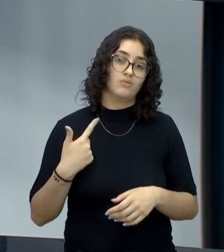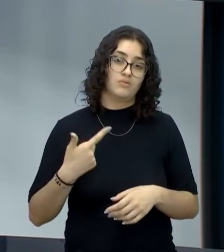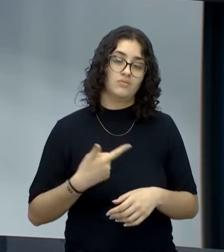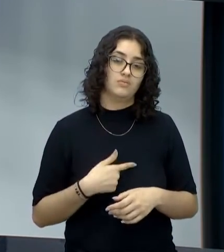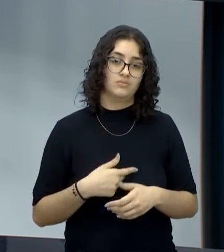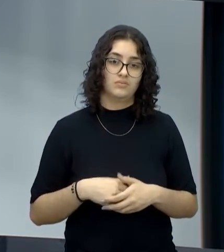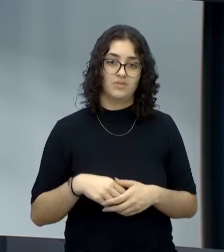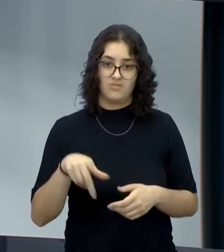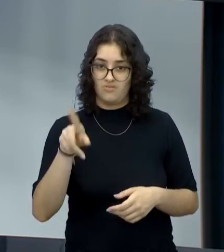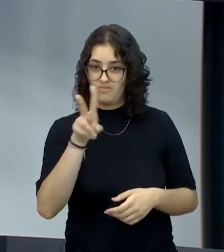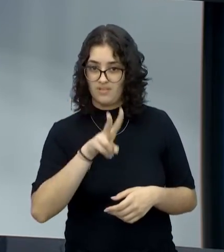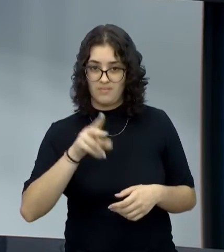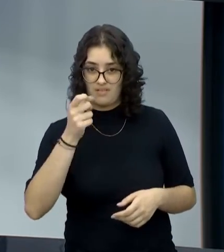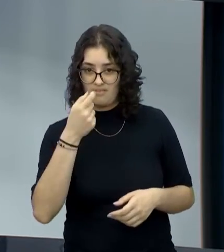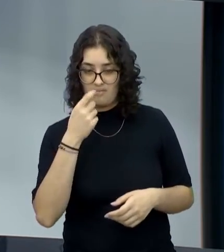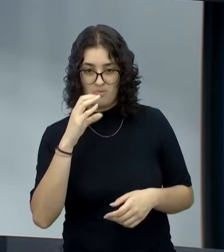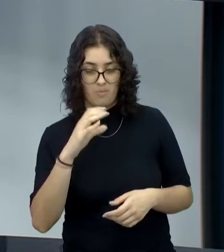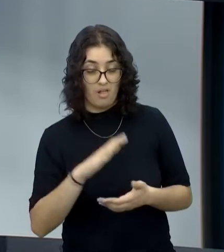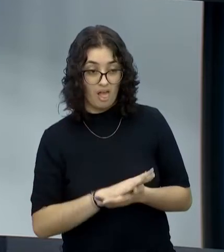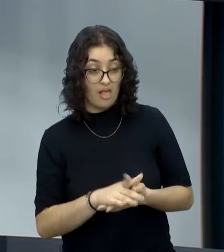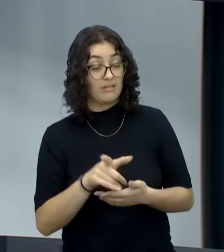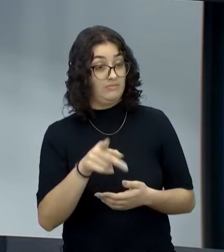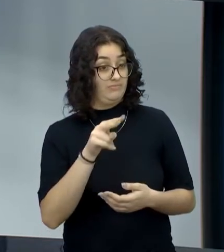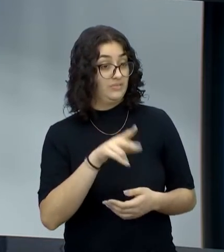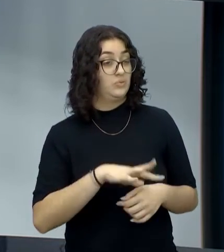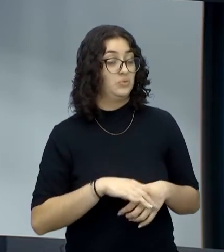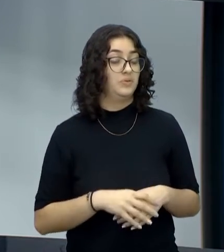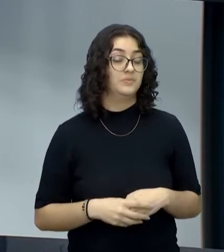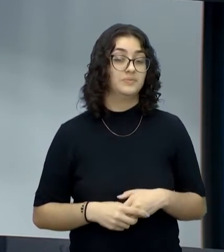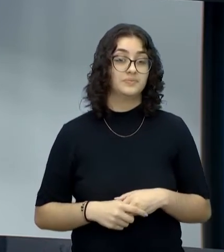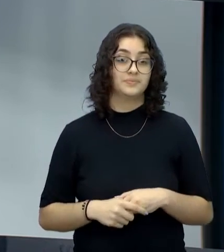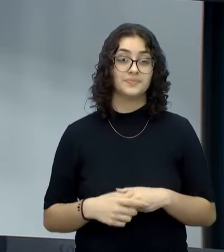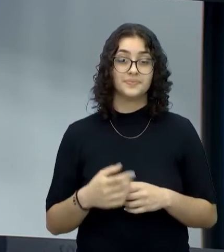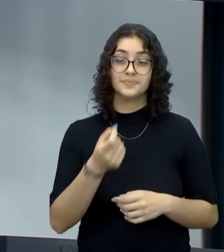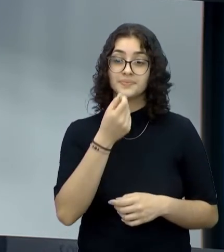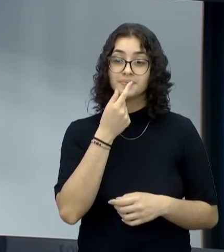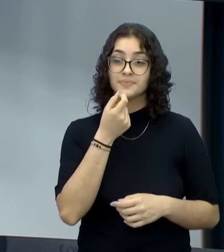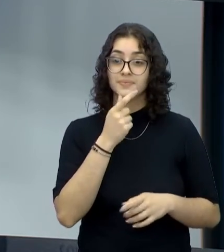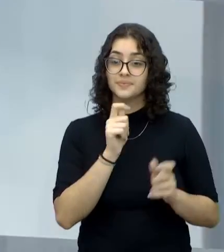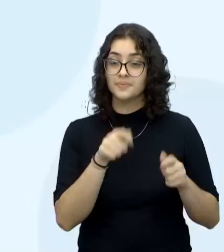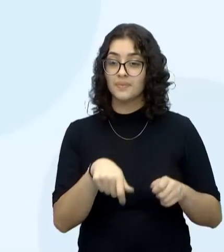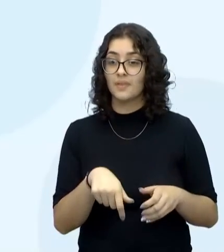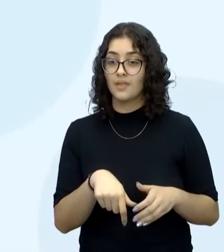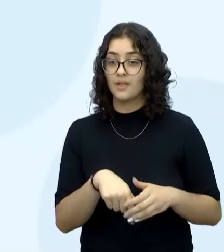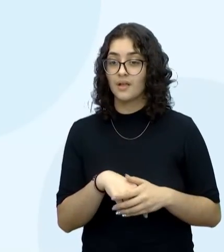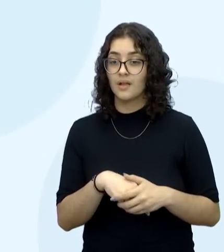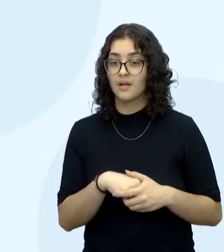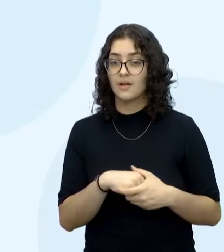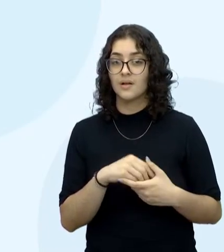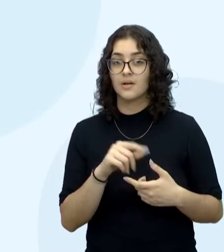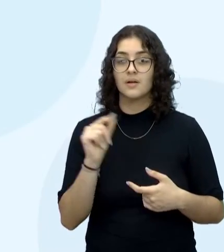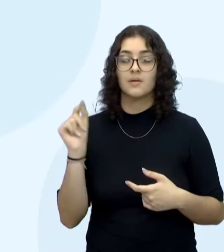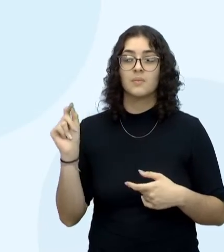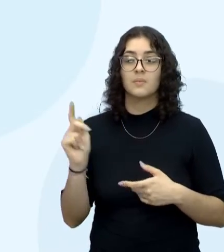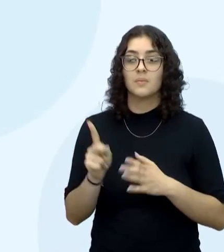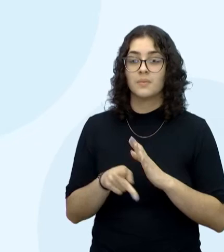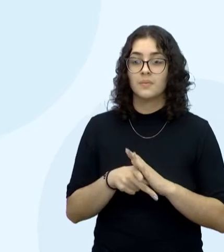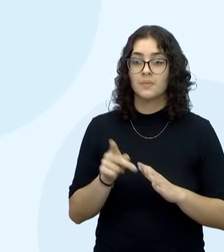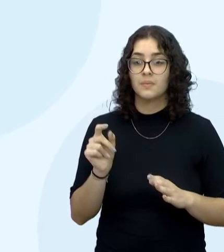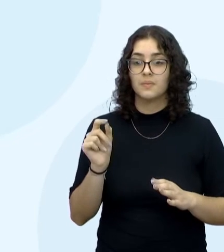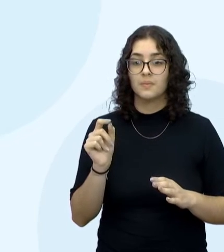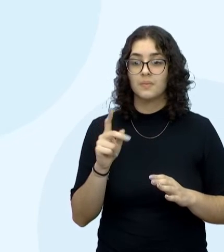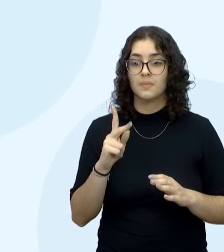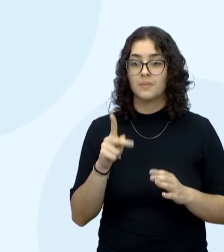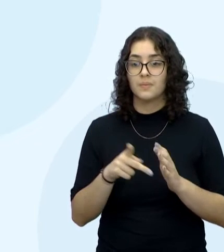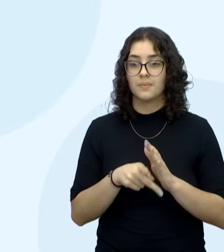toma vitamina C para você ver, tá? Os antibióticos podem permitir o surgimento de organismos